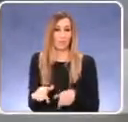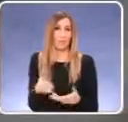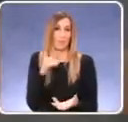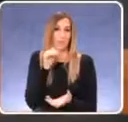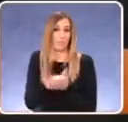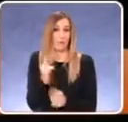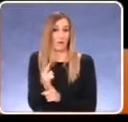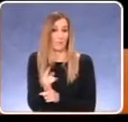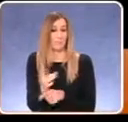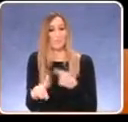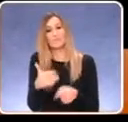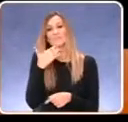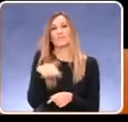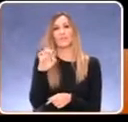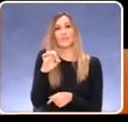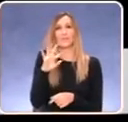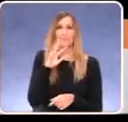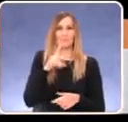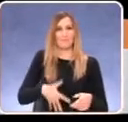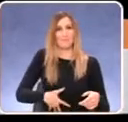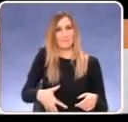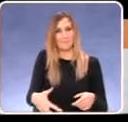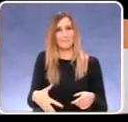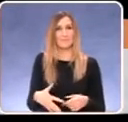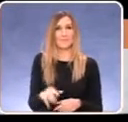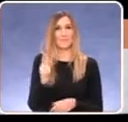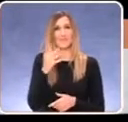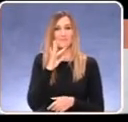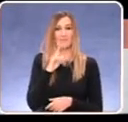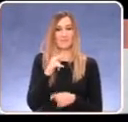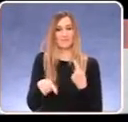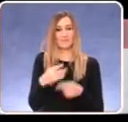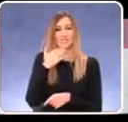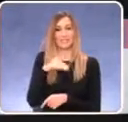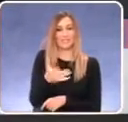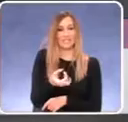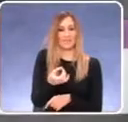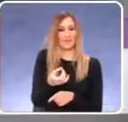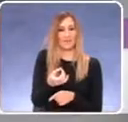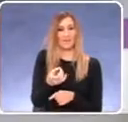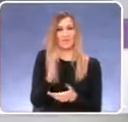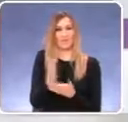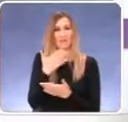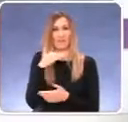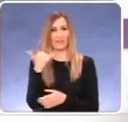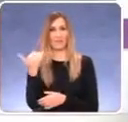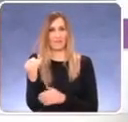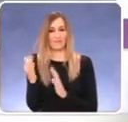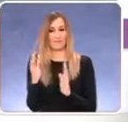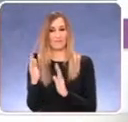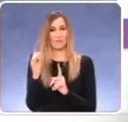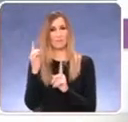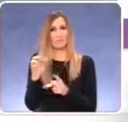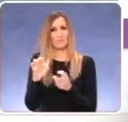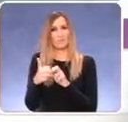marido. Depois, aos 18 anos, fui mãe pela primeira vez. Aos 19, dos 19 para os 20, começou os